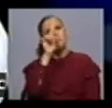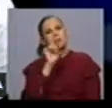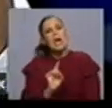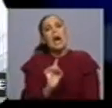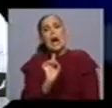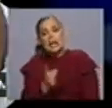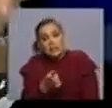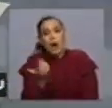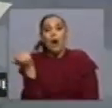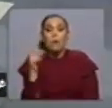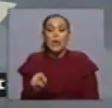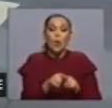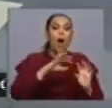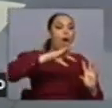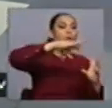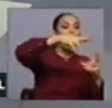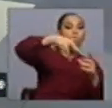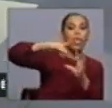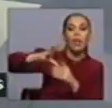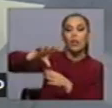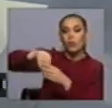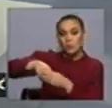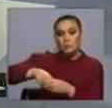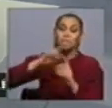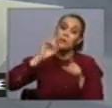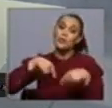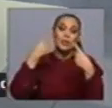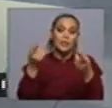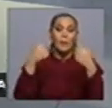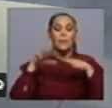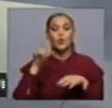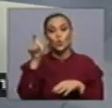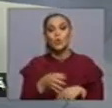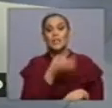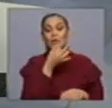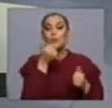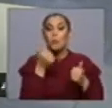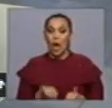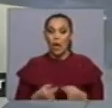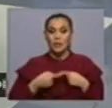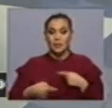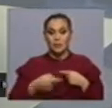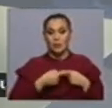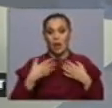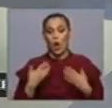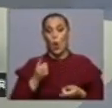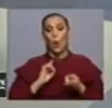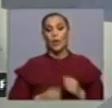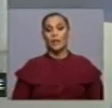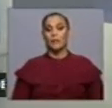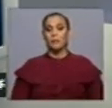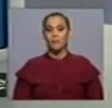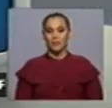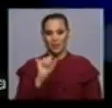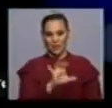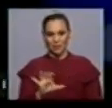acontece para os outros planetas gigantes do sistema solar? Logo vemos. Entretanto, disseste tu e muito bem, esta foi também a semana em que tivemos 2